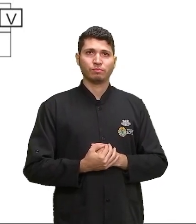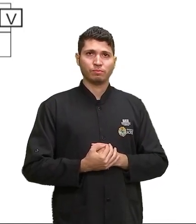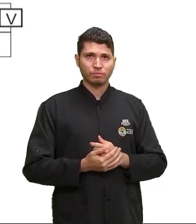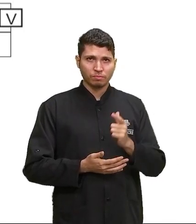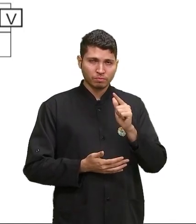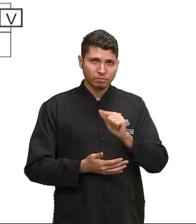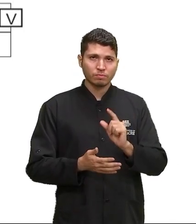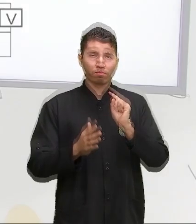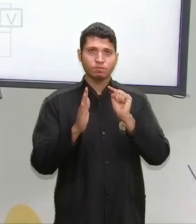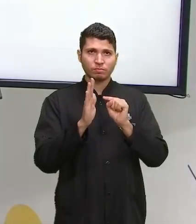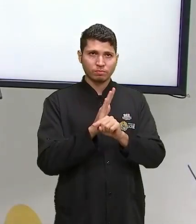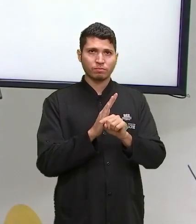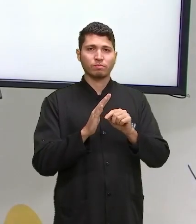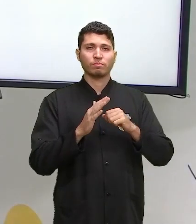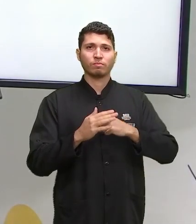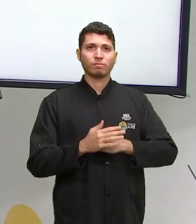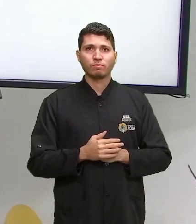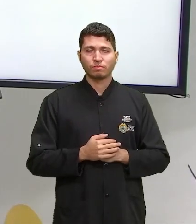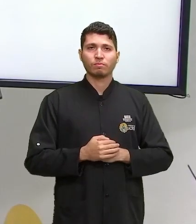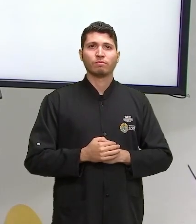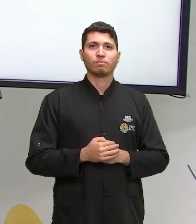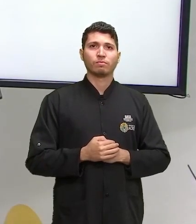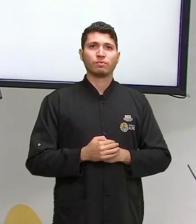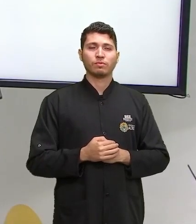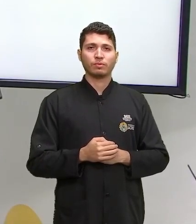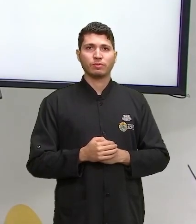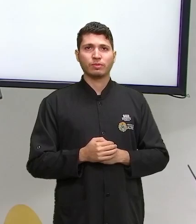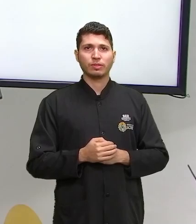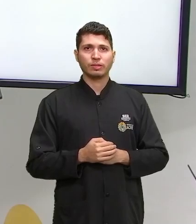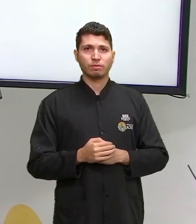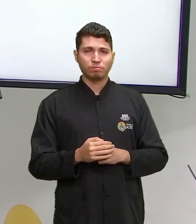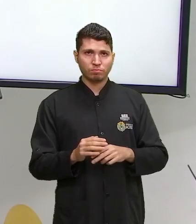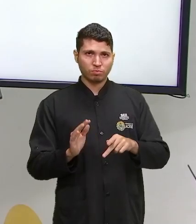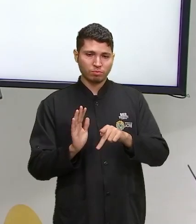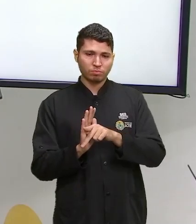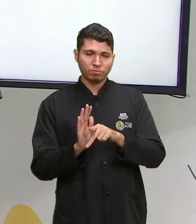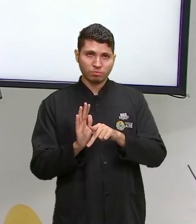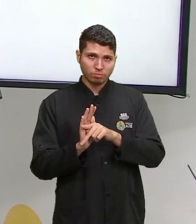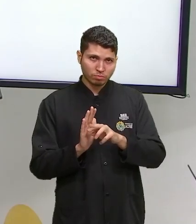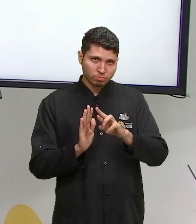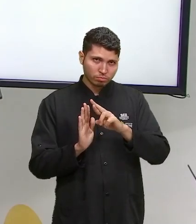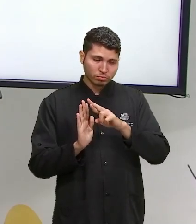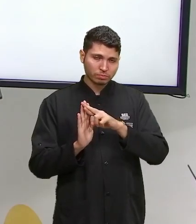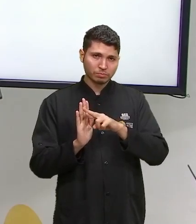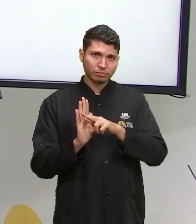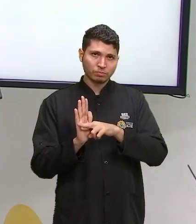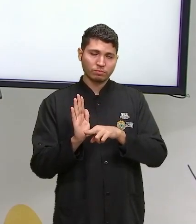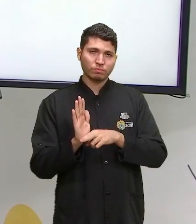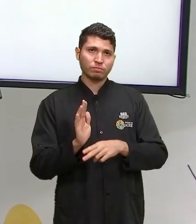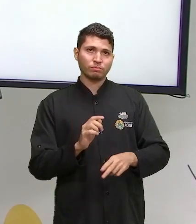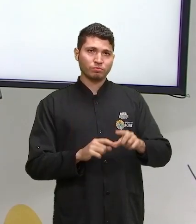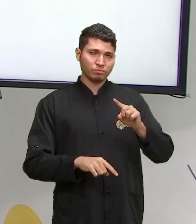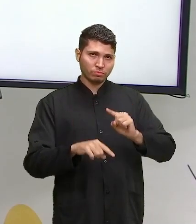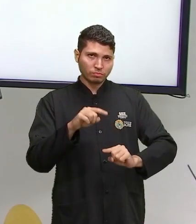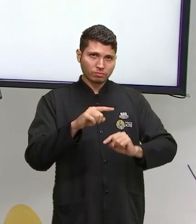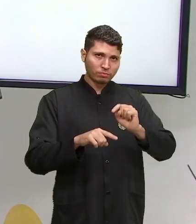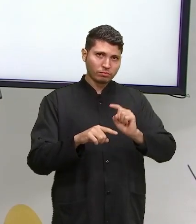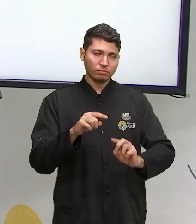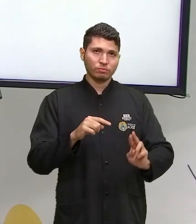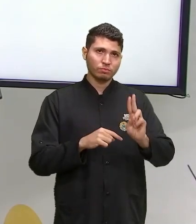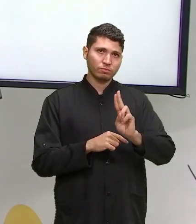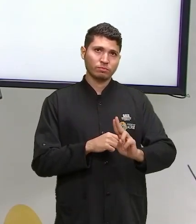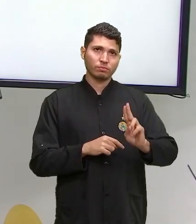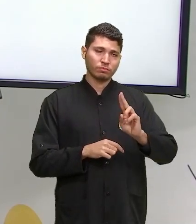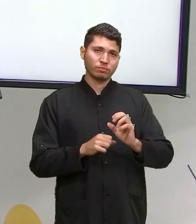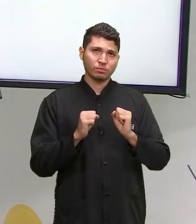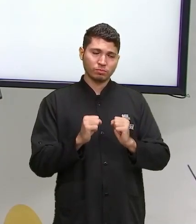uma questão aqui que a gente vai envolver de novo esse princípio de aparelhos que a gente utiliza, de equipamentos que a gente utiliza, para que a gente possa